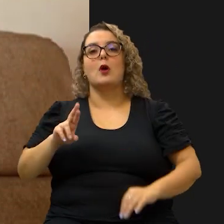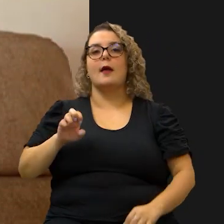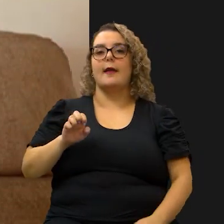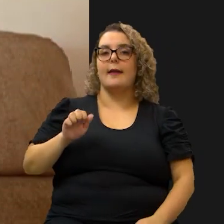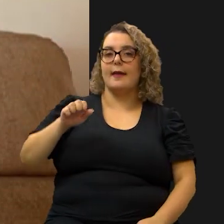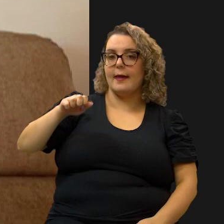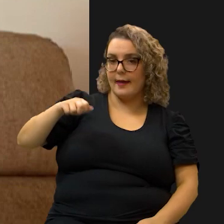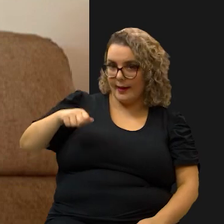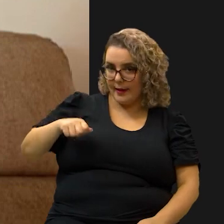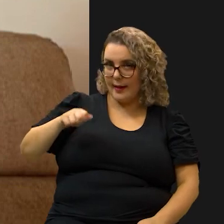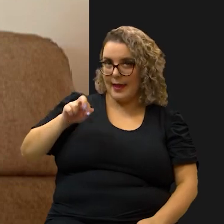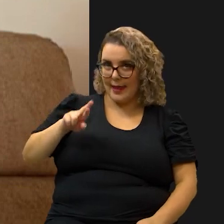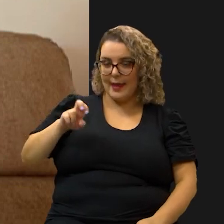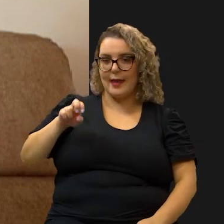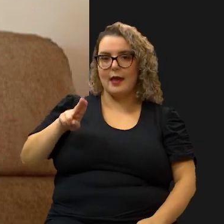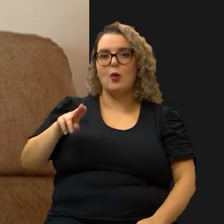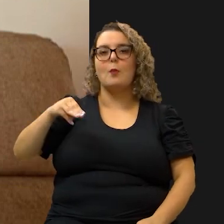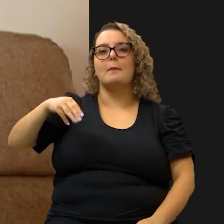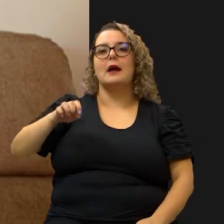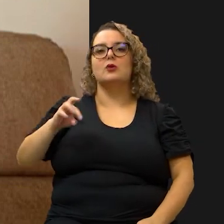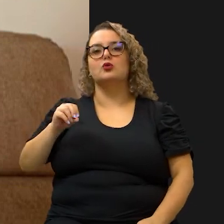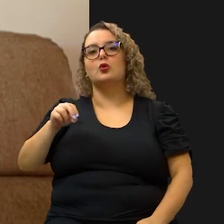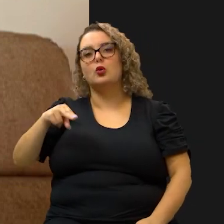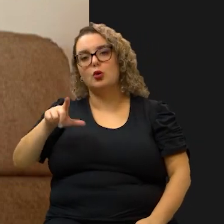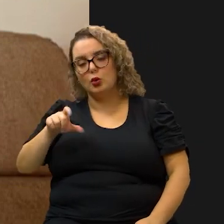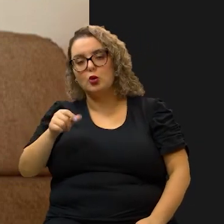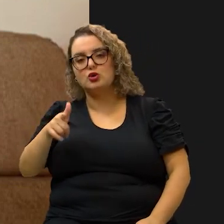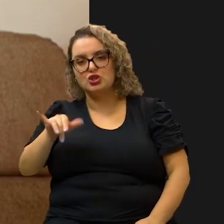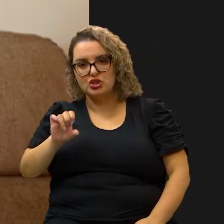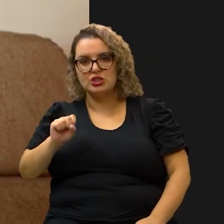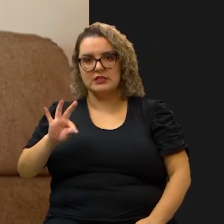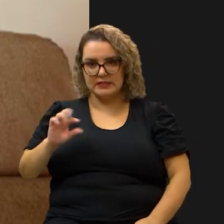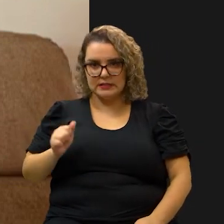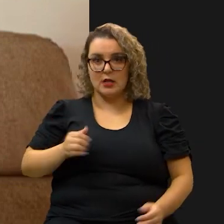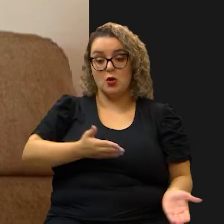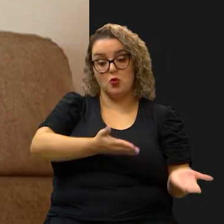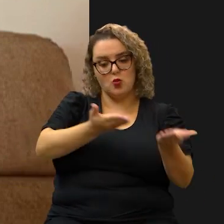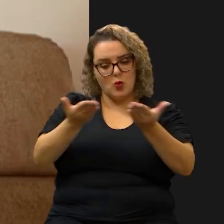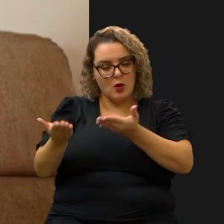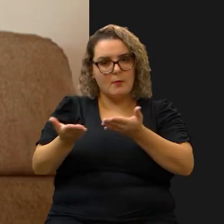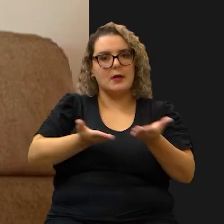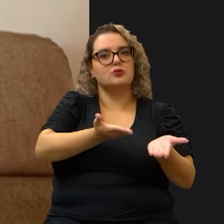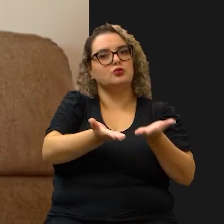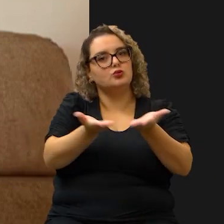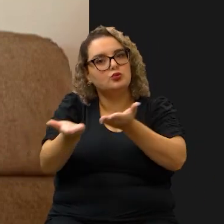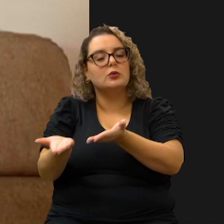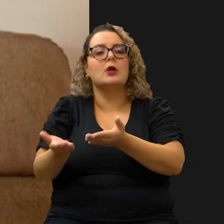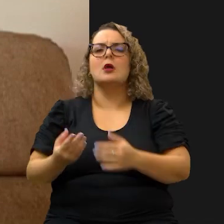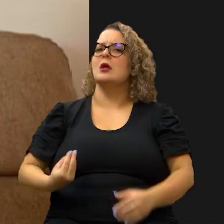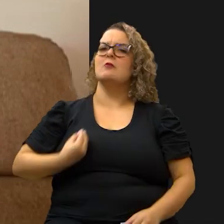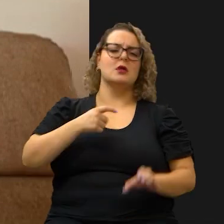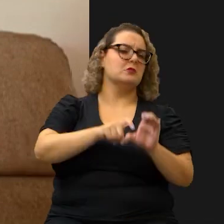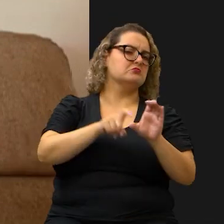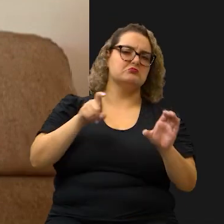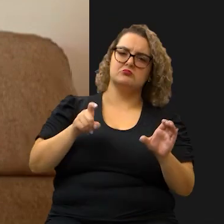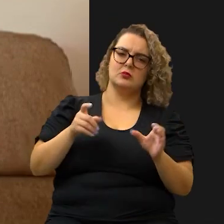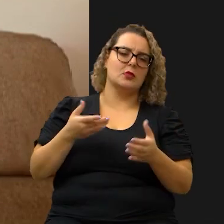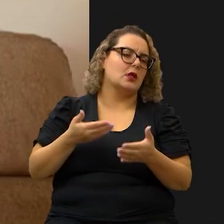acompanhamento com seu reumatologista, fazendo o tratamento, você consegue sim ter um bom controle da doença e